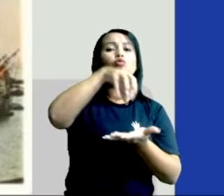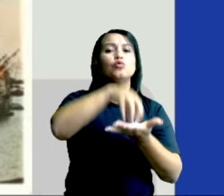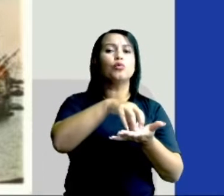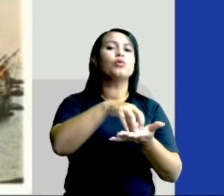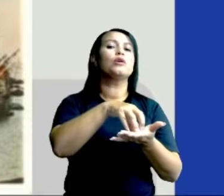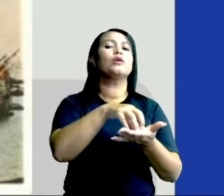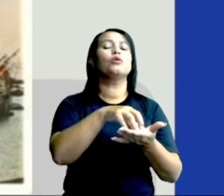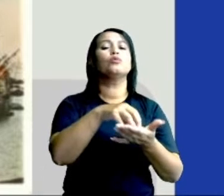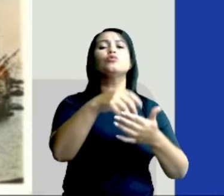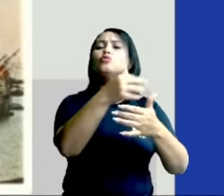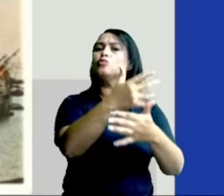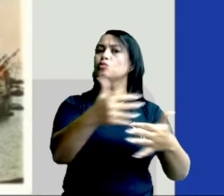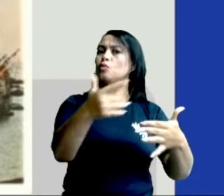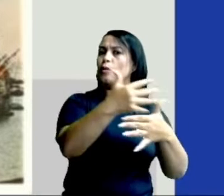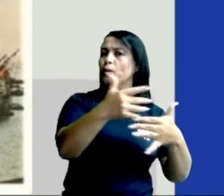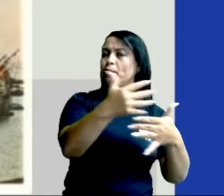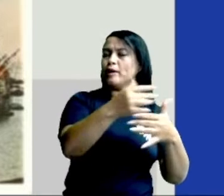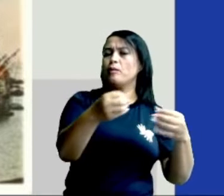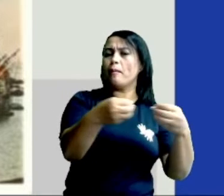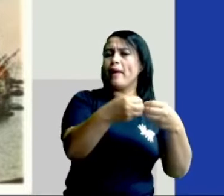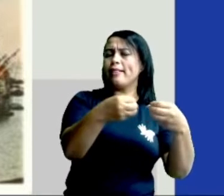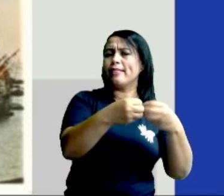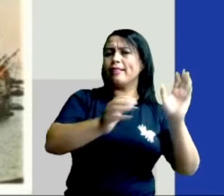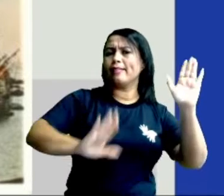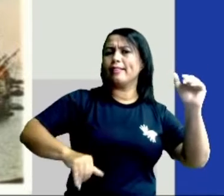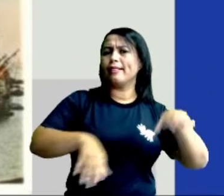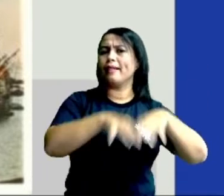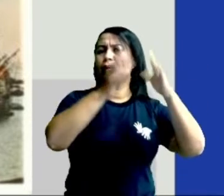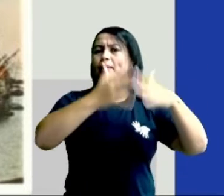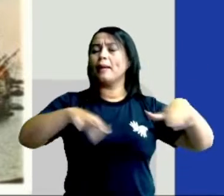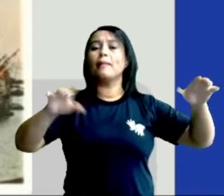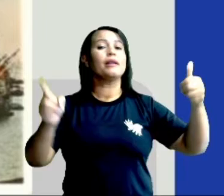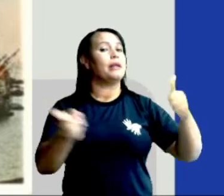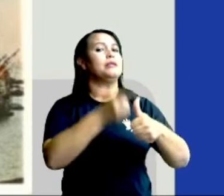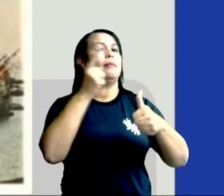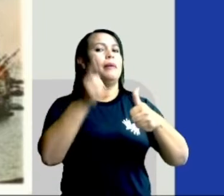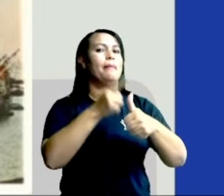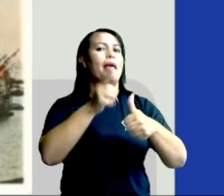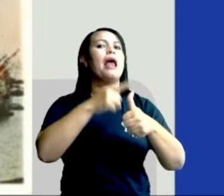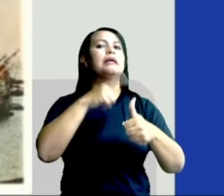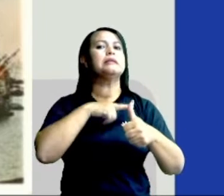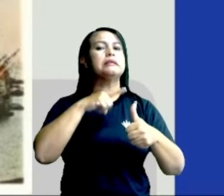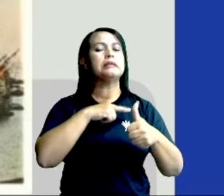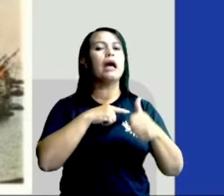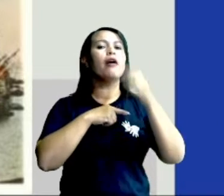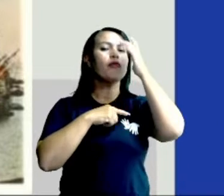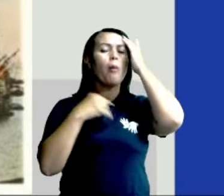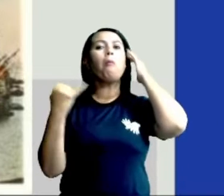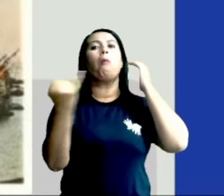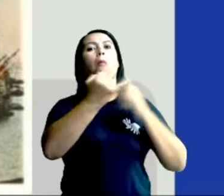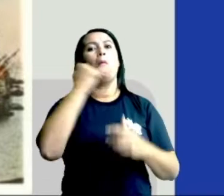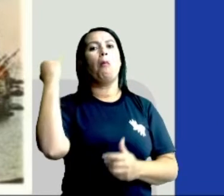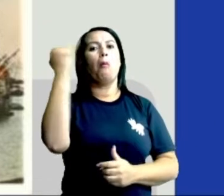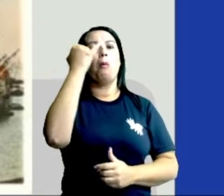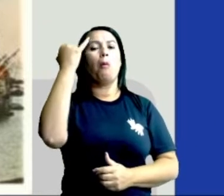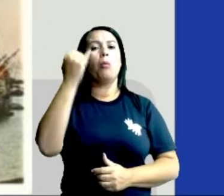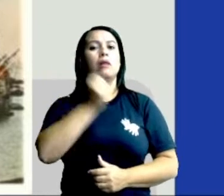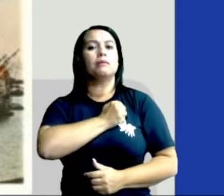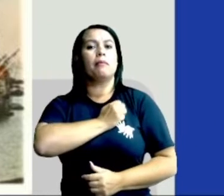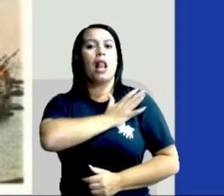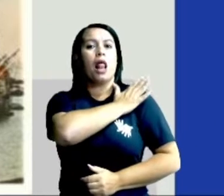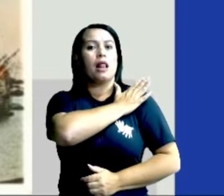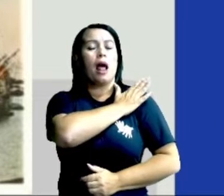se concentram nas regiões litorâneas. As primeiras cidades tinham grande importância militar para controlar